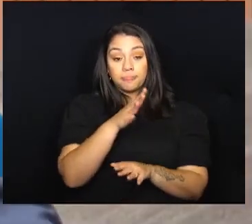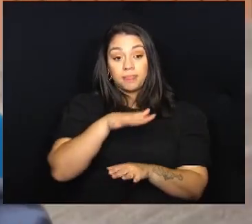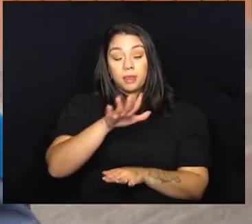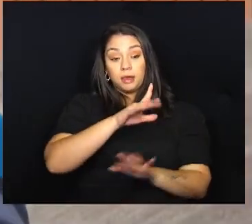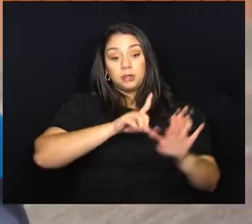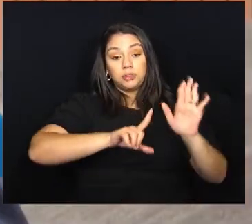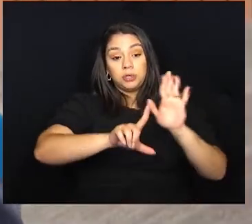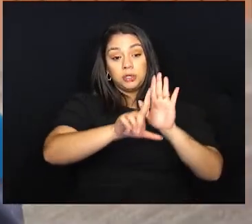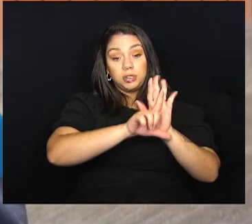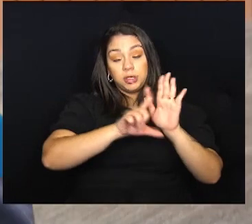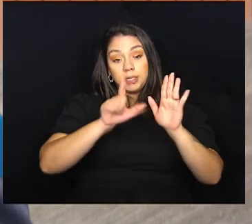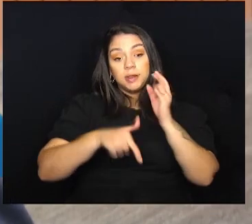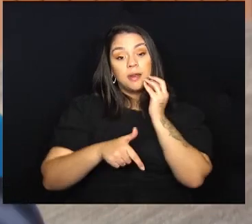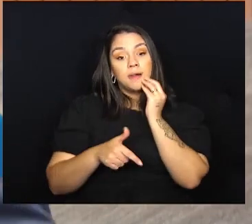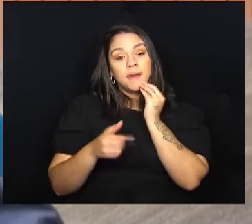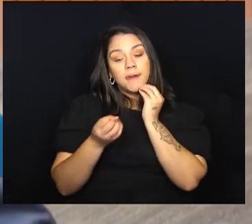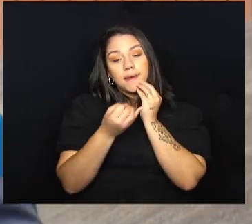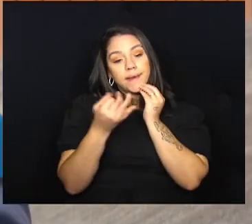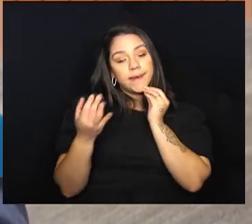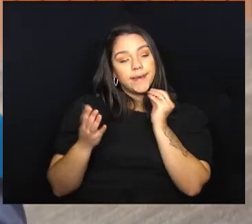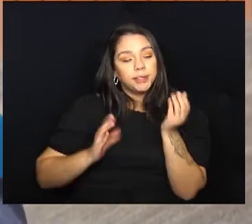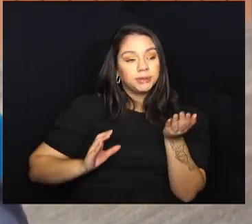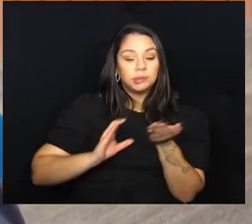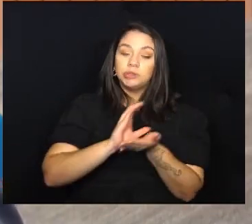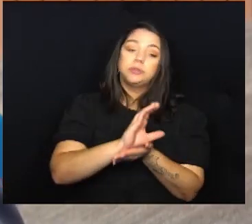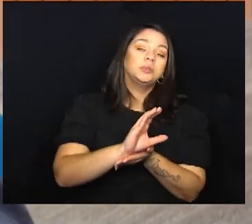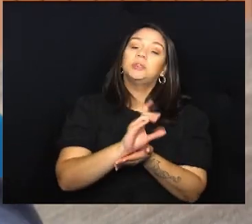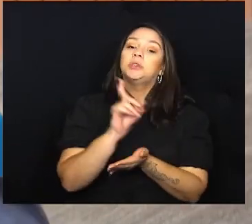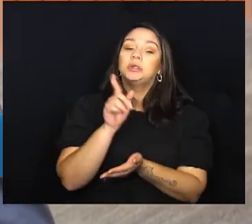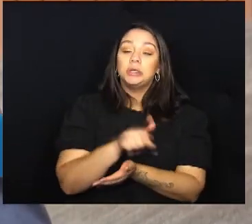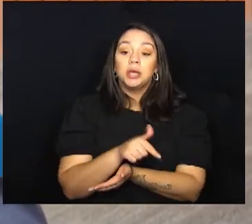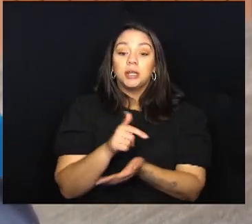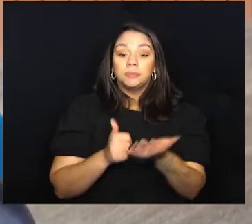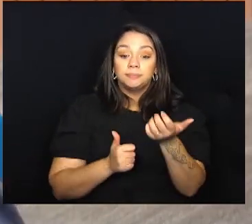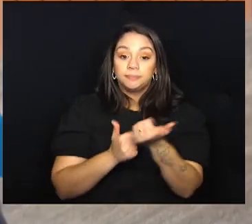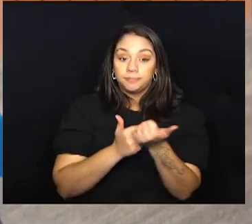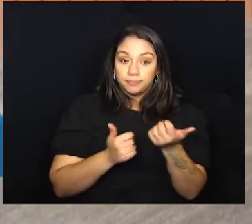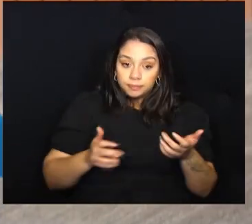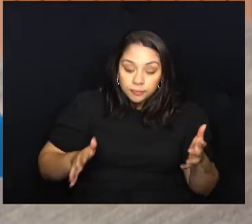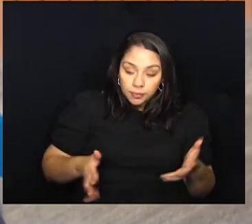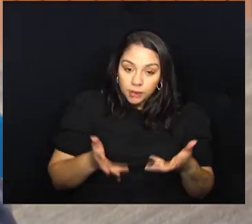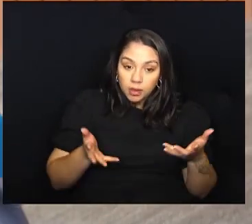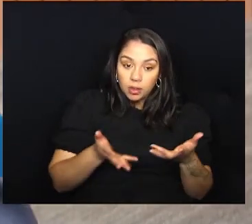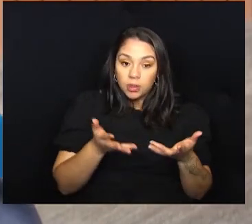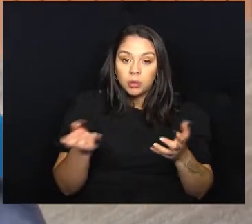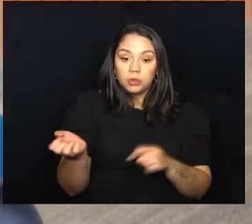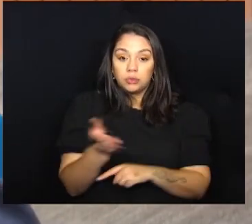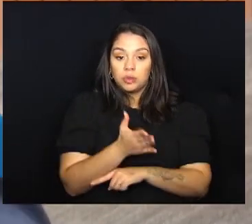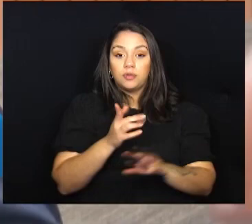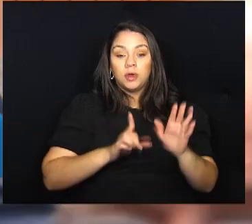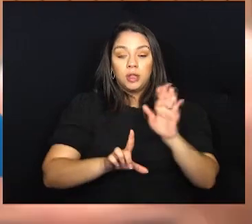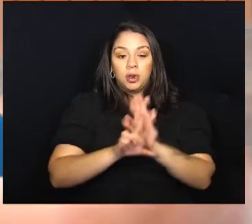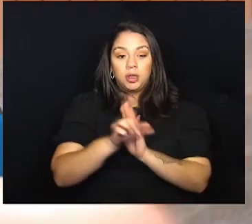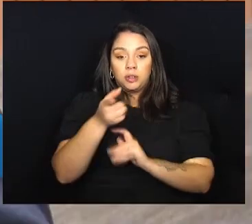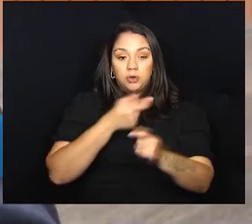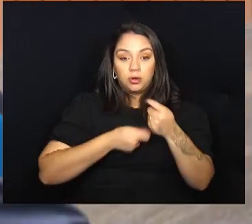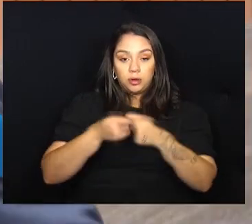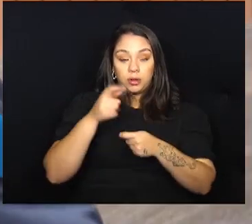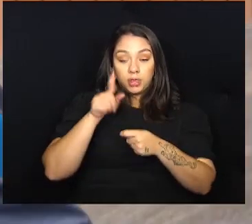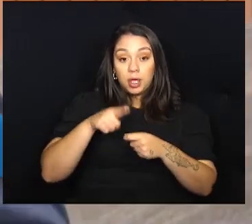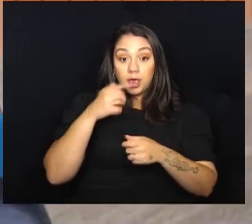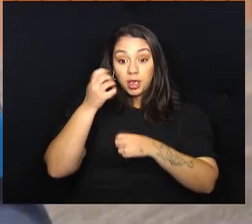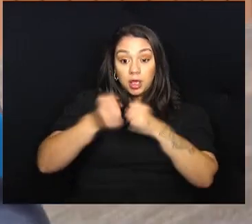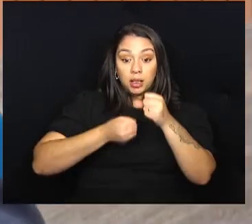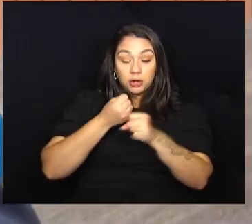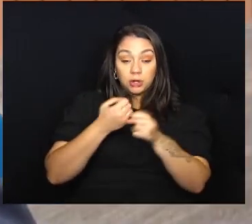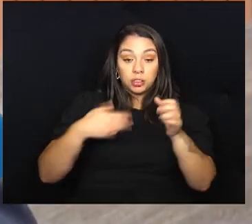de destinação de recursos, enfim, é o que vai dar subsídio para a nova lei orçamentária anual, que deve